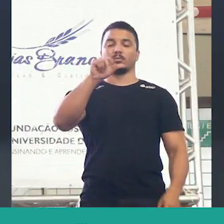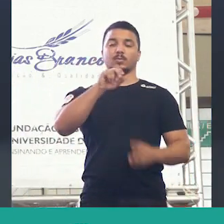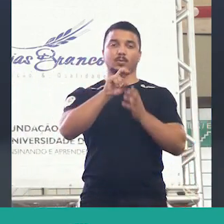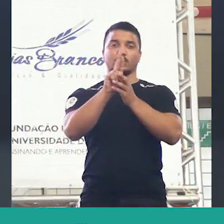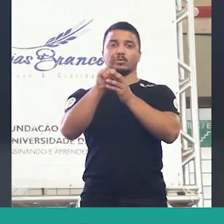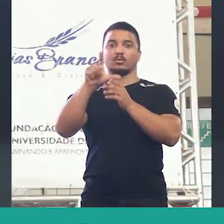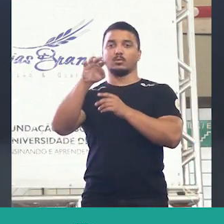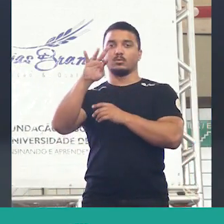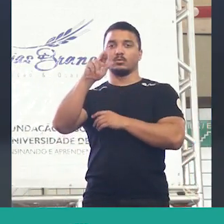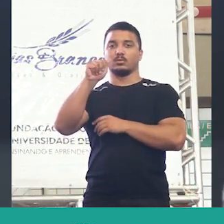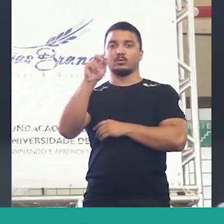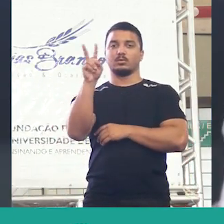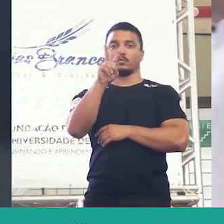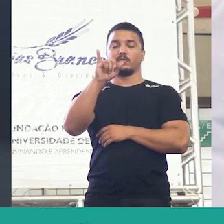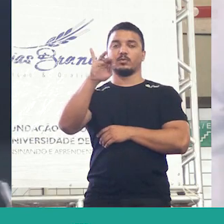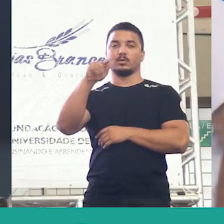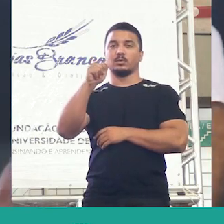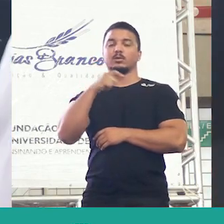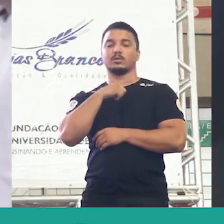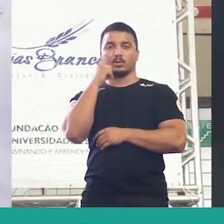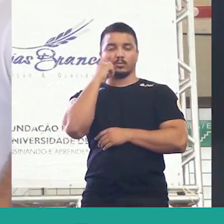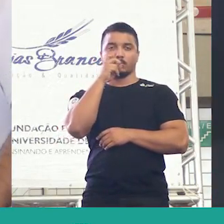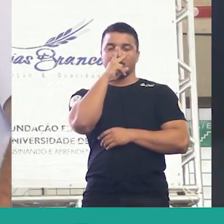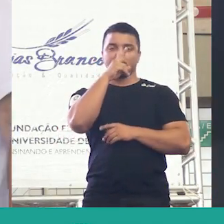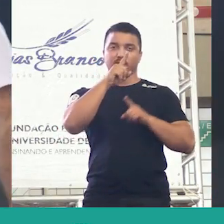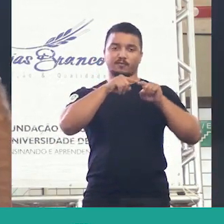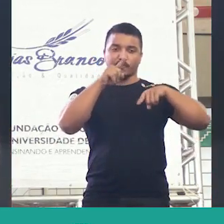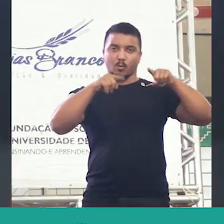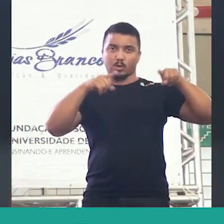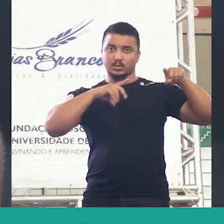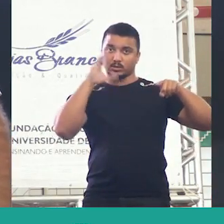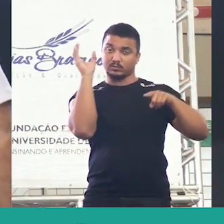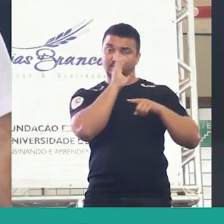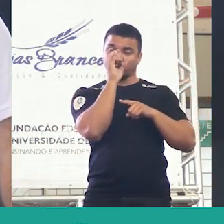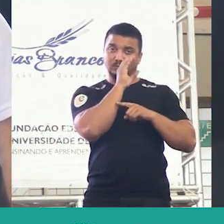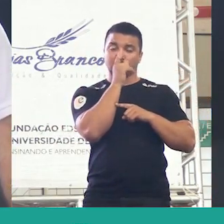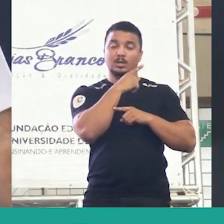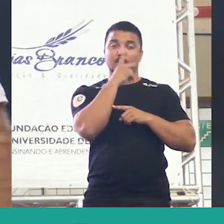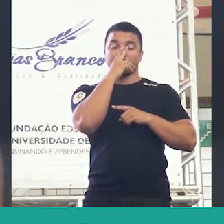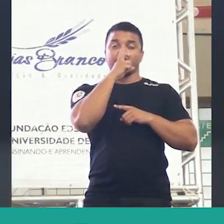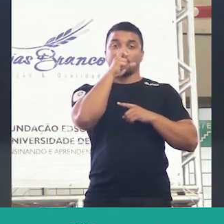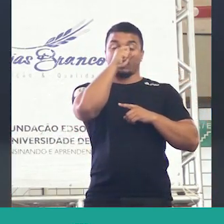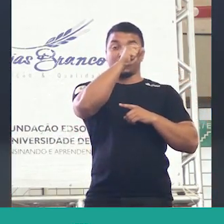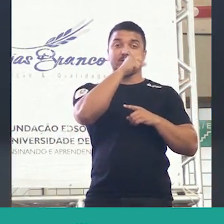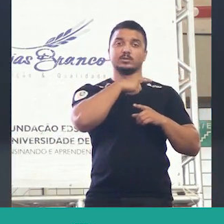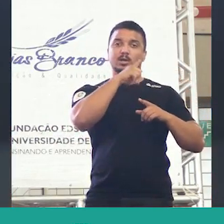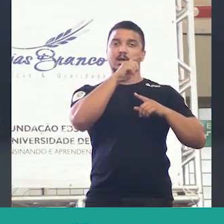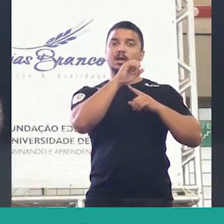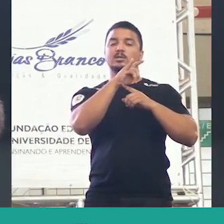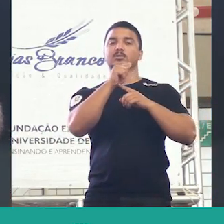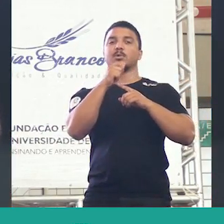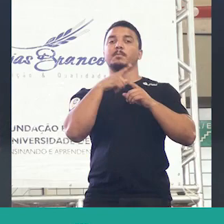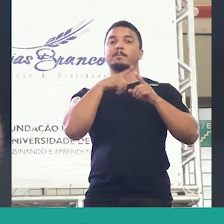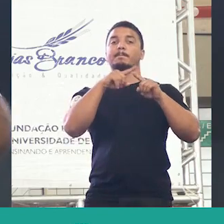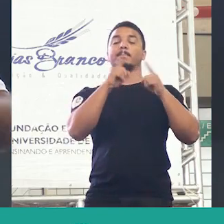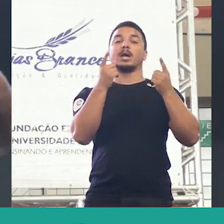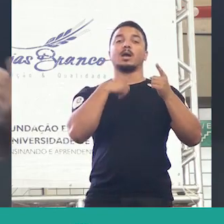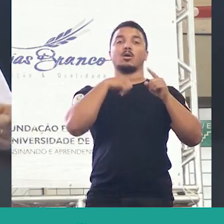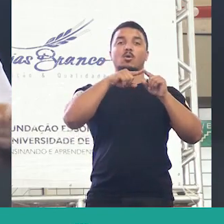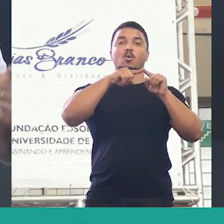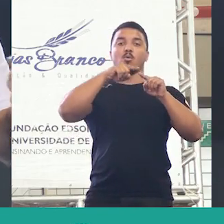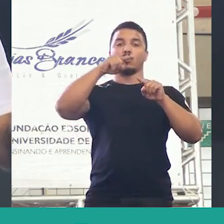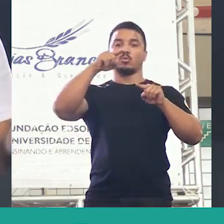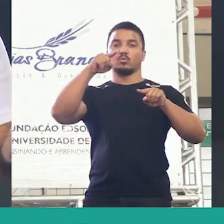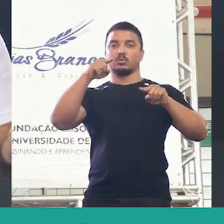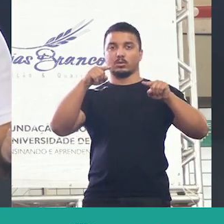Ultravioleta tem uma frequência acima da visível. Em compensação, tem um comprimento de onda